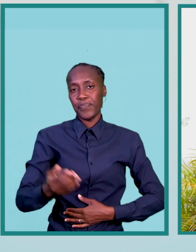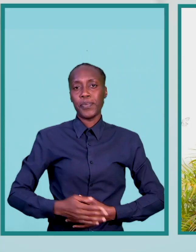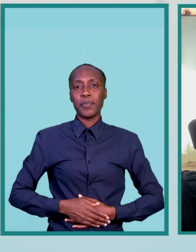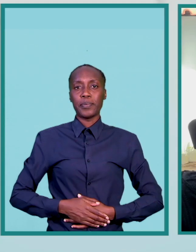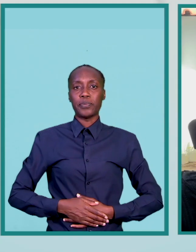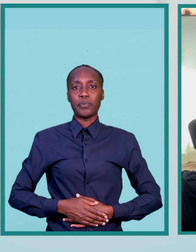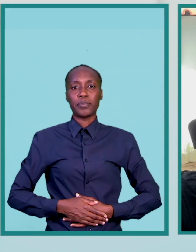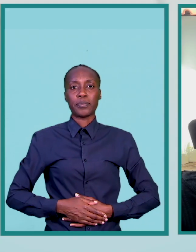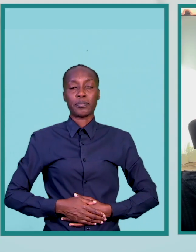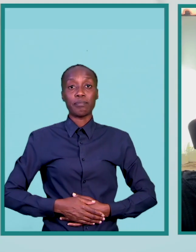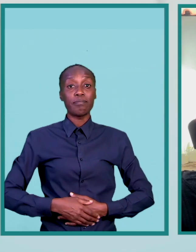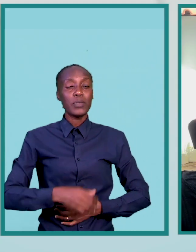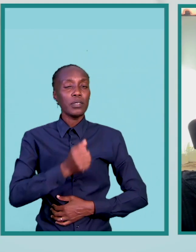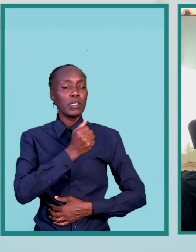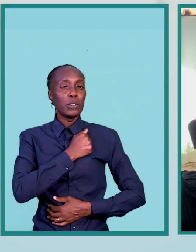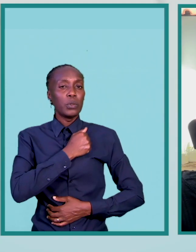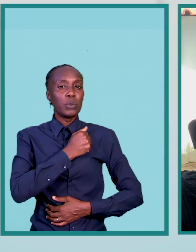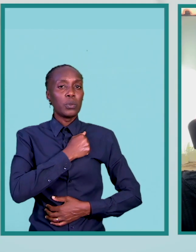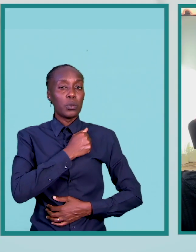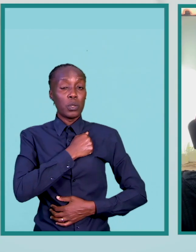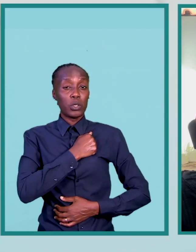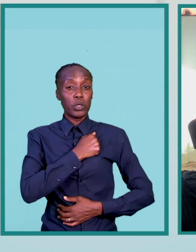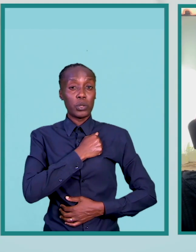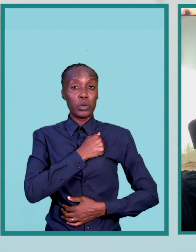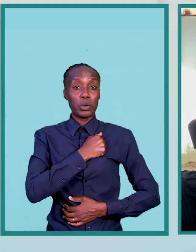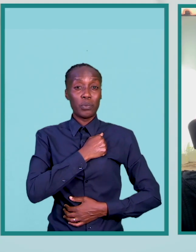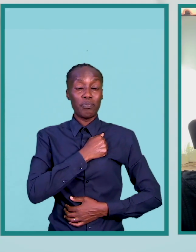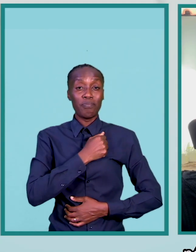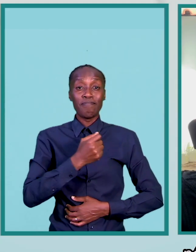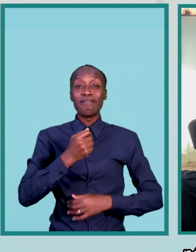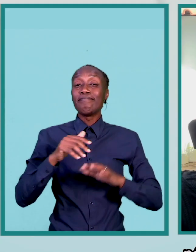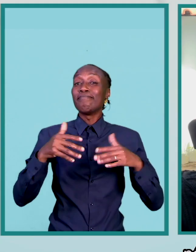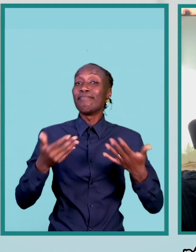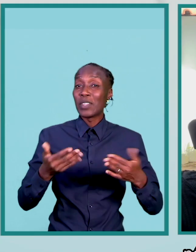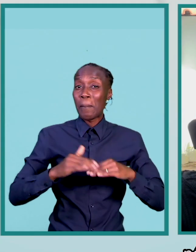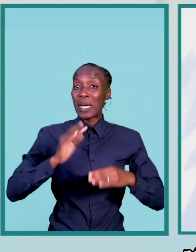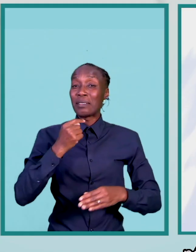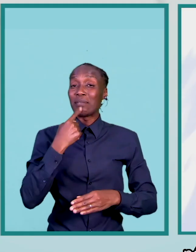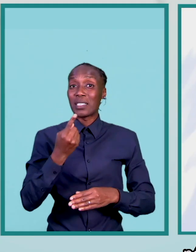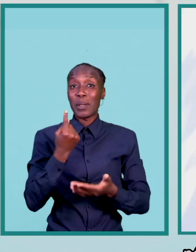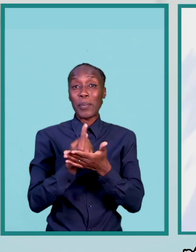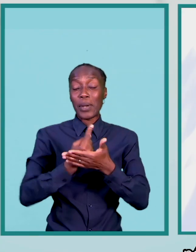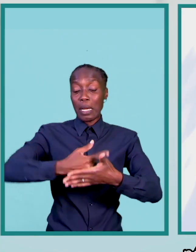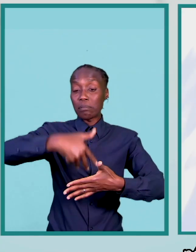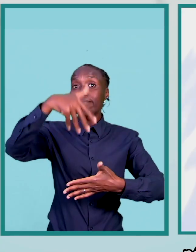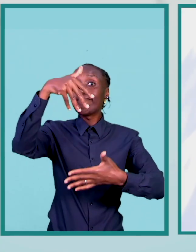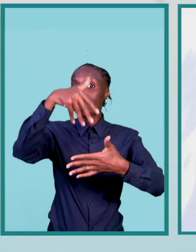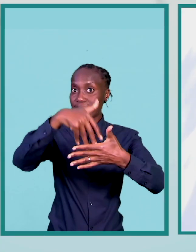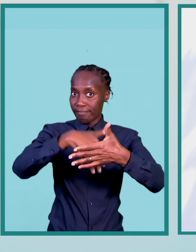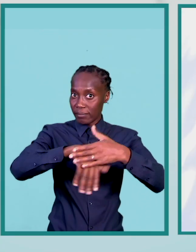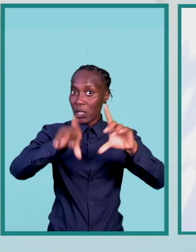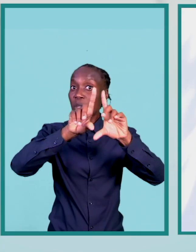prematuras? Exato. Eu sempre gosto de dizer que nós devemos conhecer bem os termos para